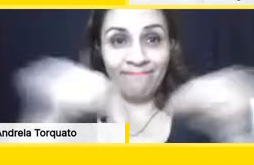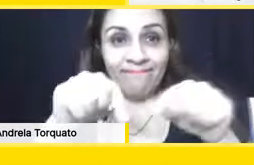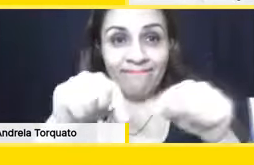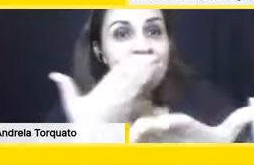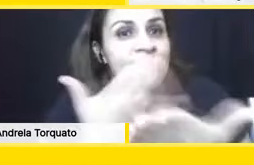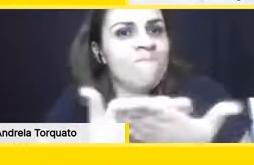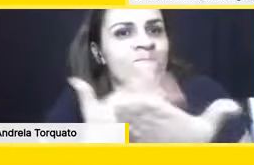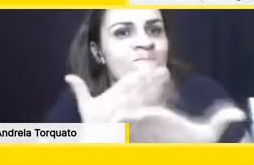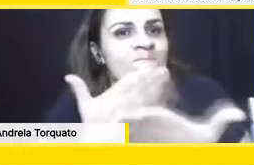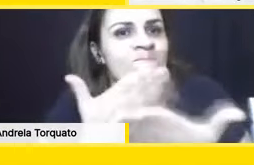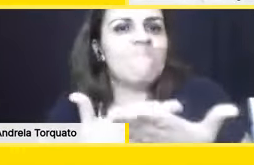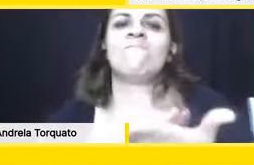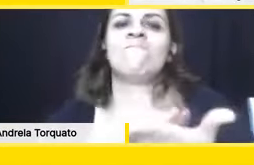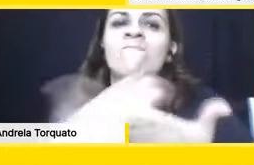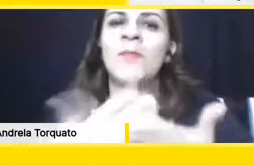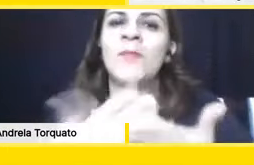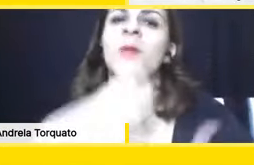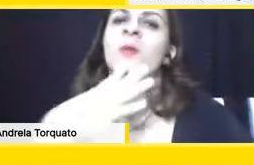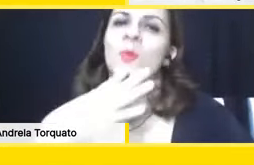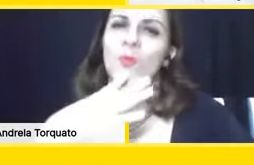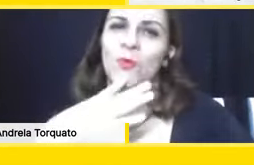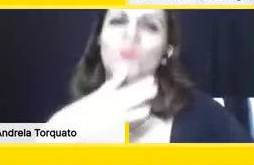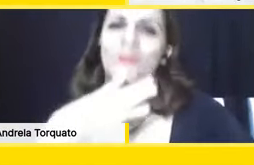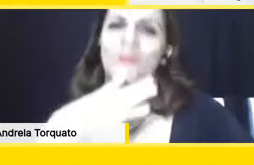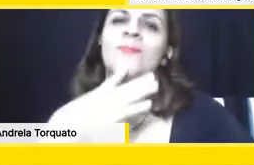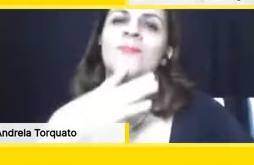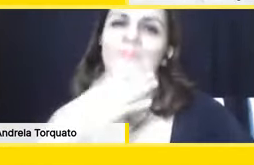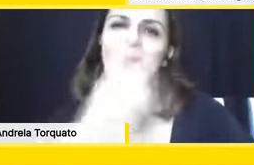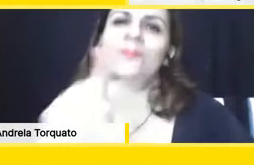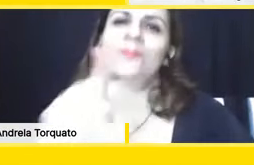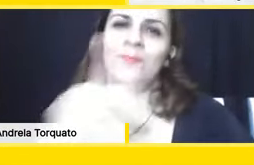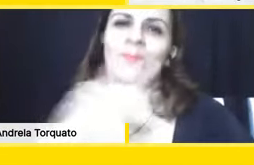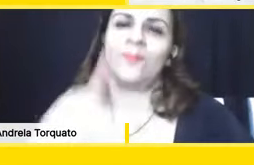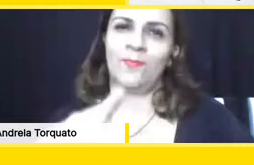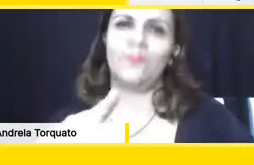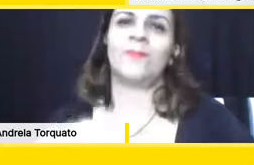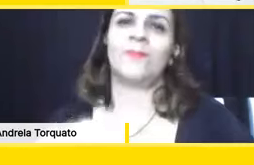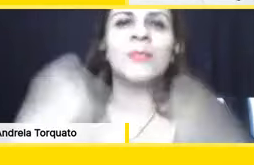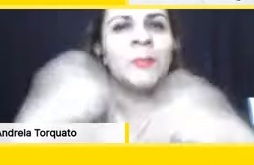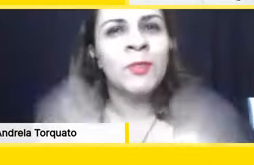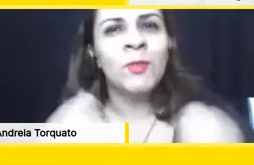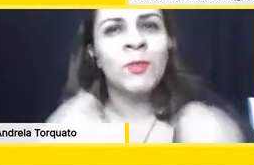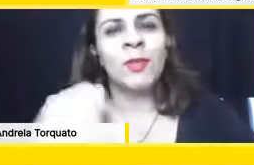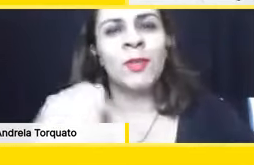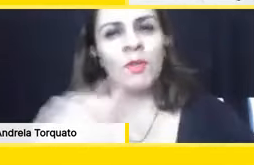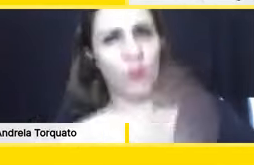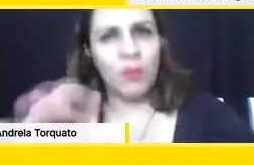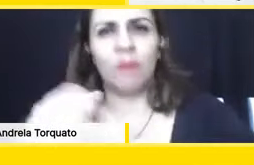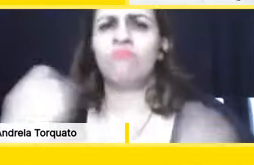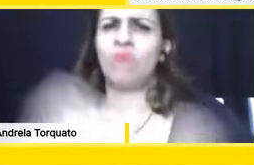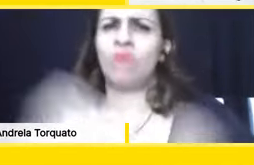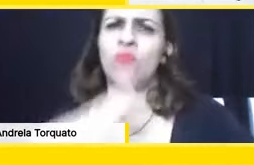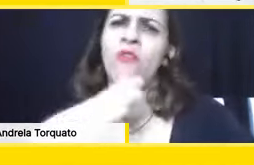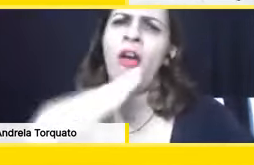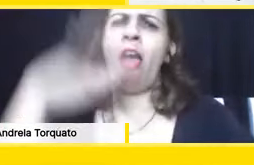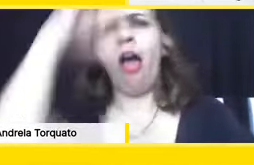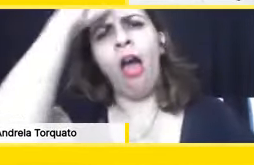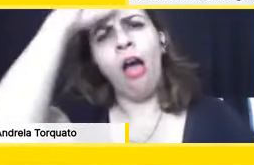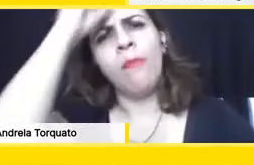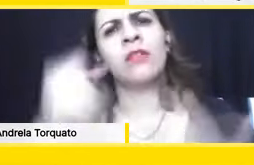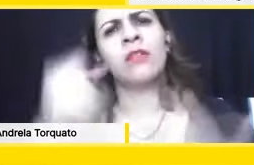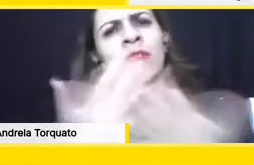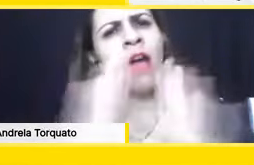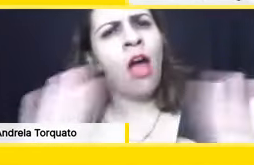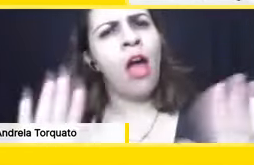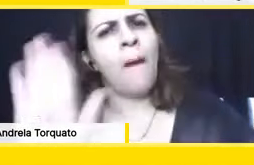gente fomentar, né, que os Muito bom. professores do ensino fundamental, principalmente do ensino básico, possam aprender e também abrir um